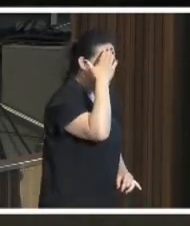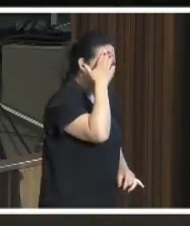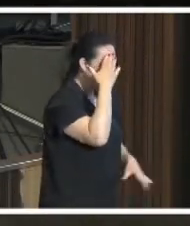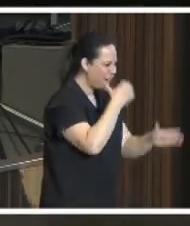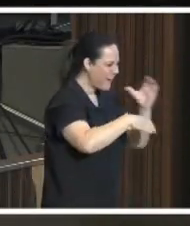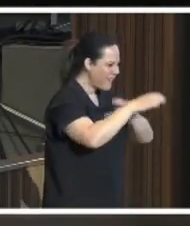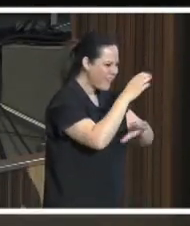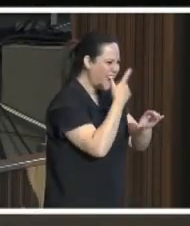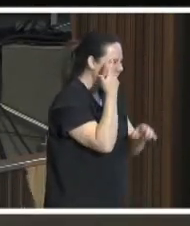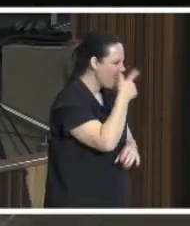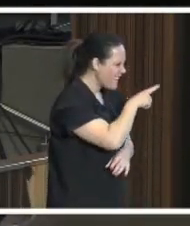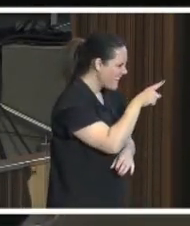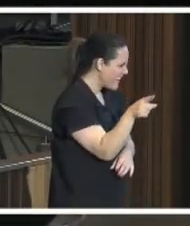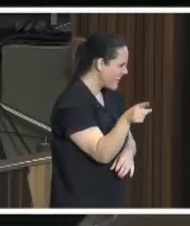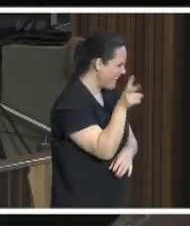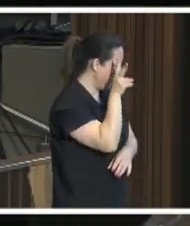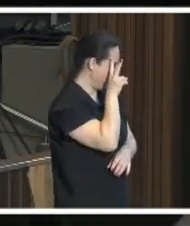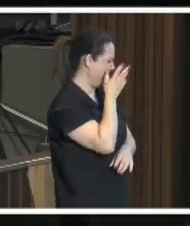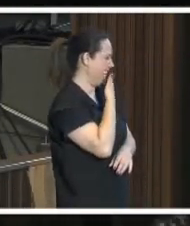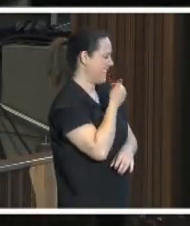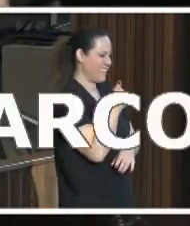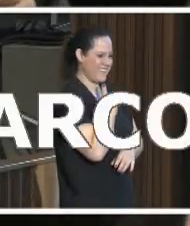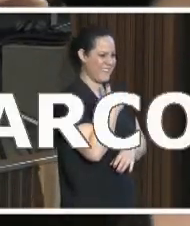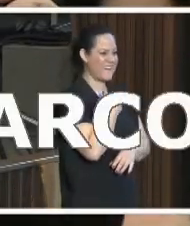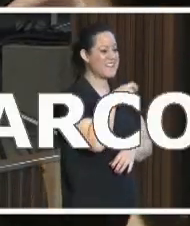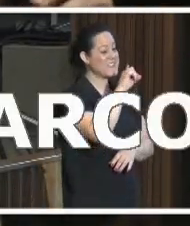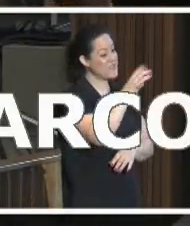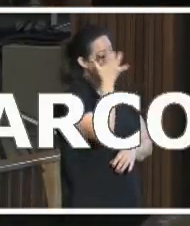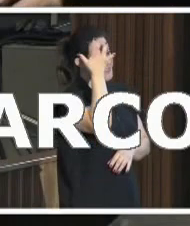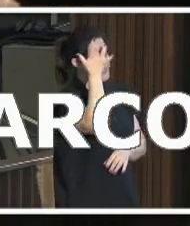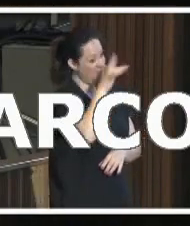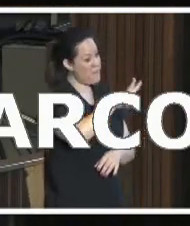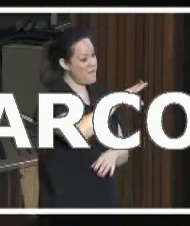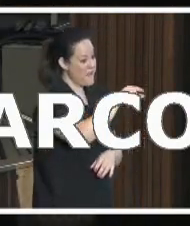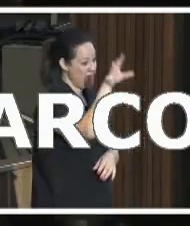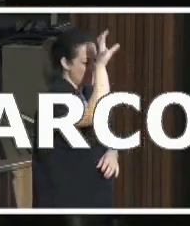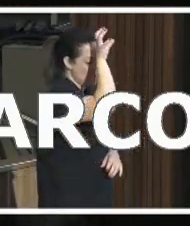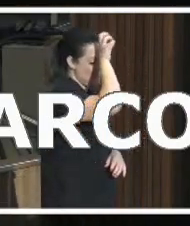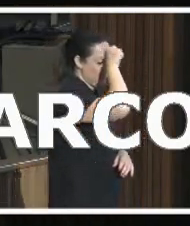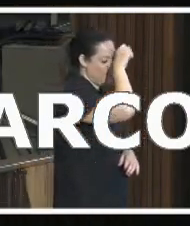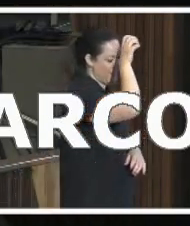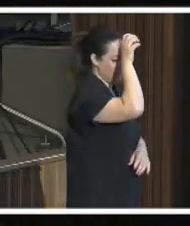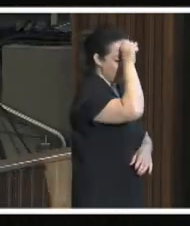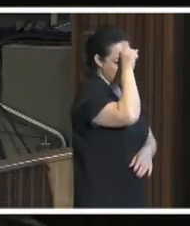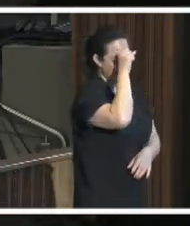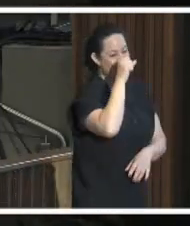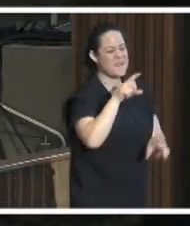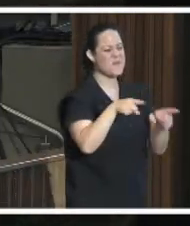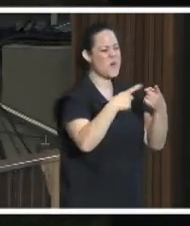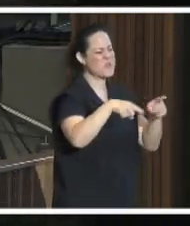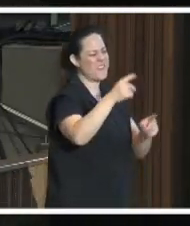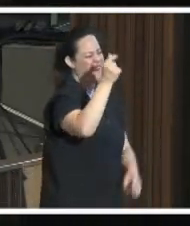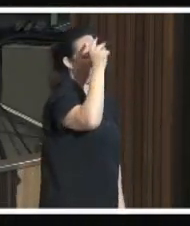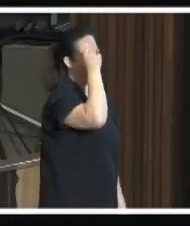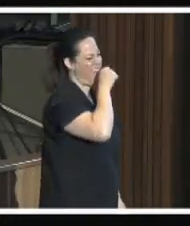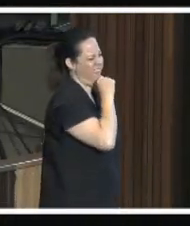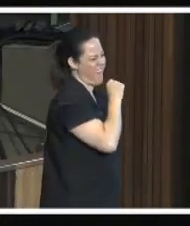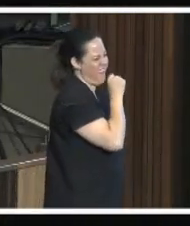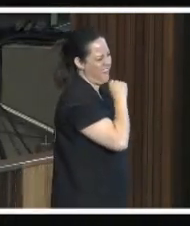cantar? Vocês conseguem melhor do que eu? Se você não sabe, vai aprender essa canção muito antiga, tá?